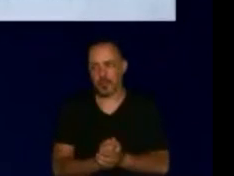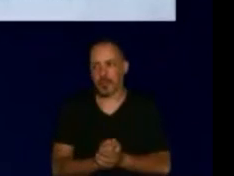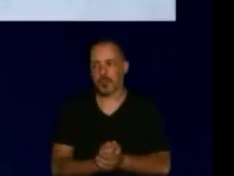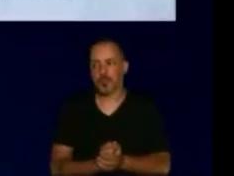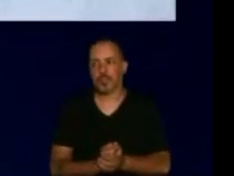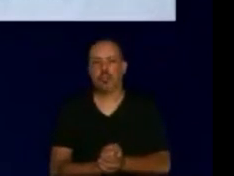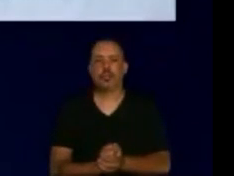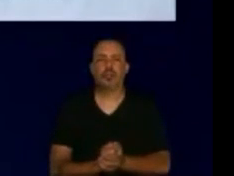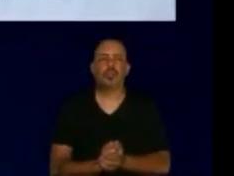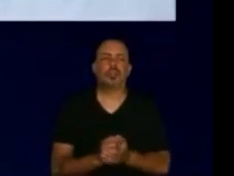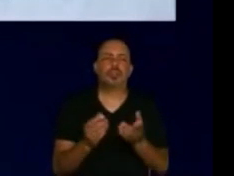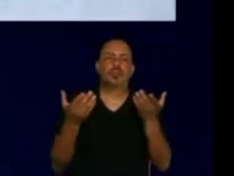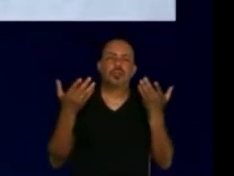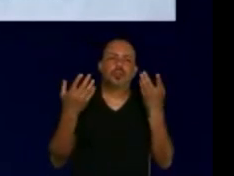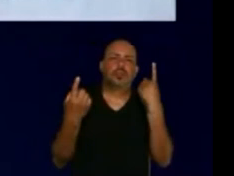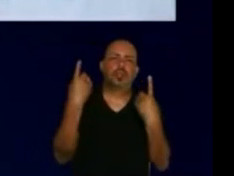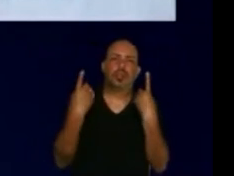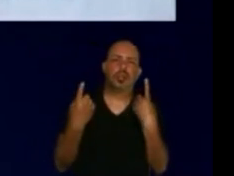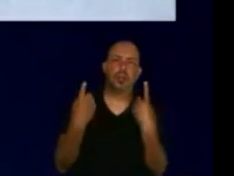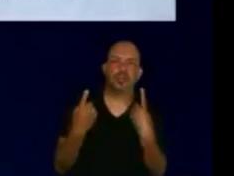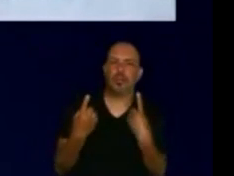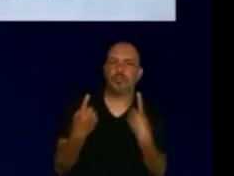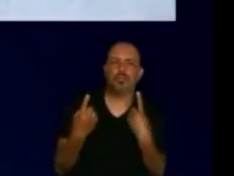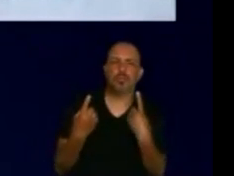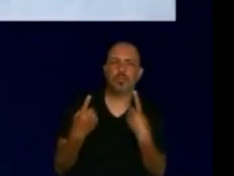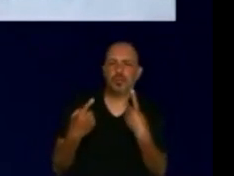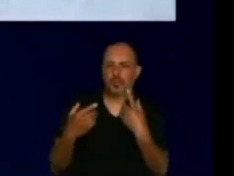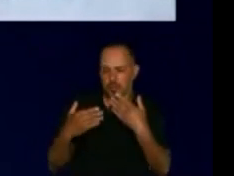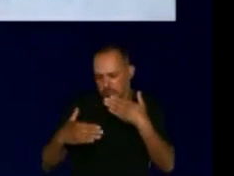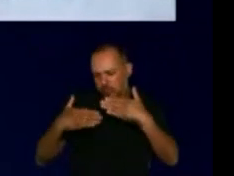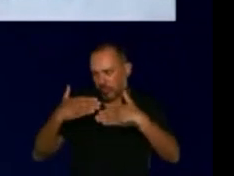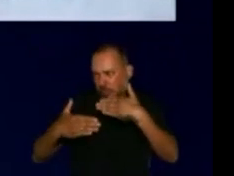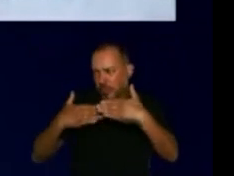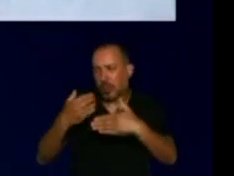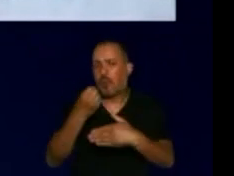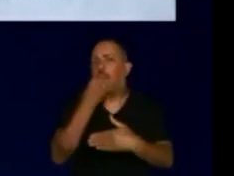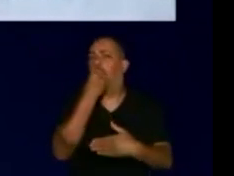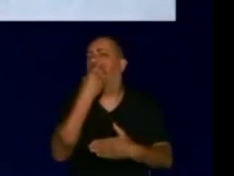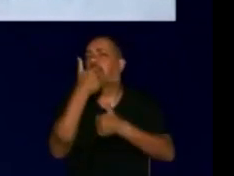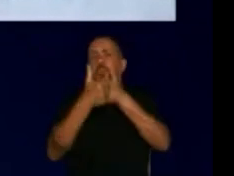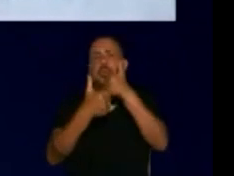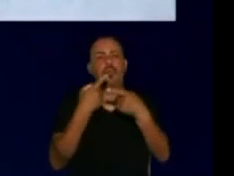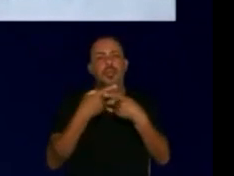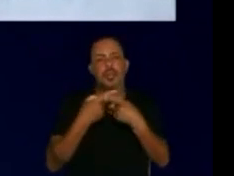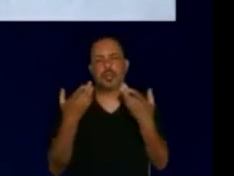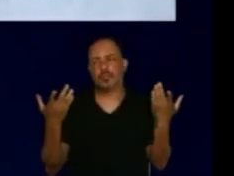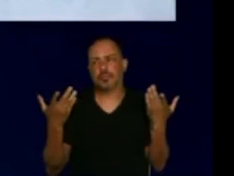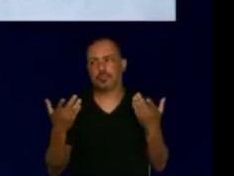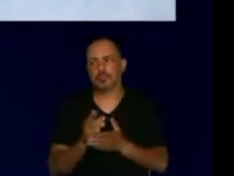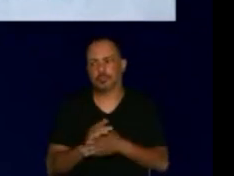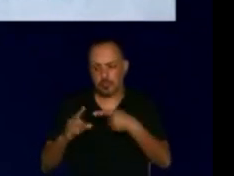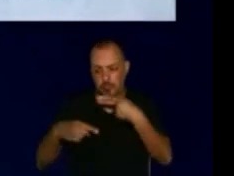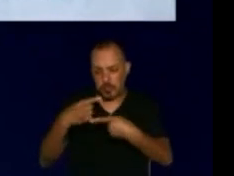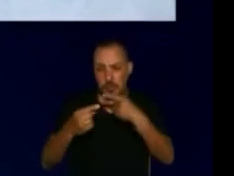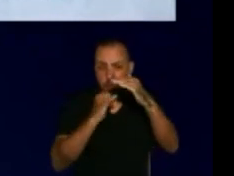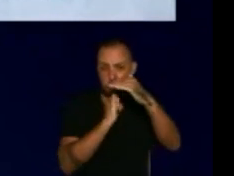são os benefícios que a gente gera, que todo esse programa gera, né? Então, aqui a gente identificou os benefícios que ela gera para a startup e os benefícios que ela gera para o